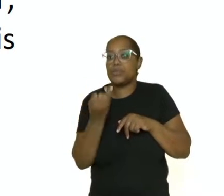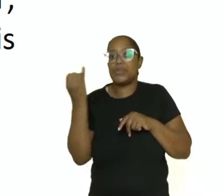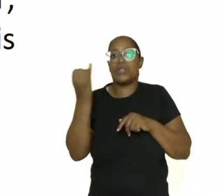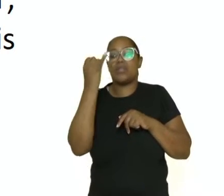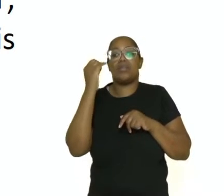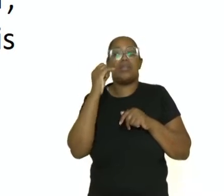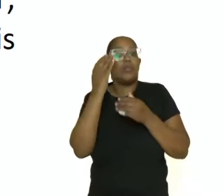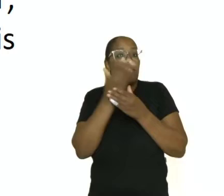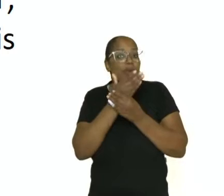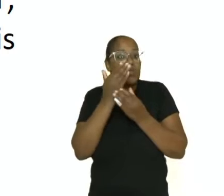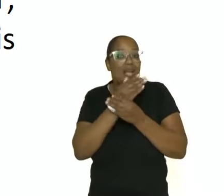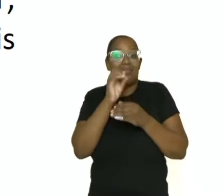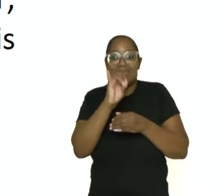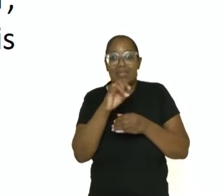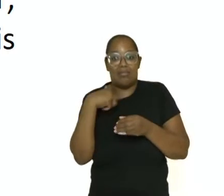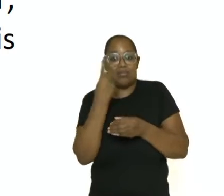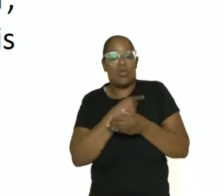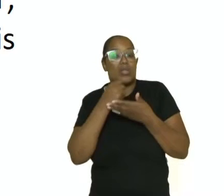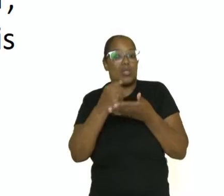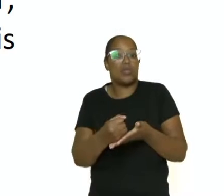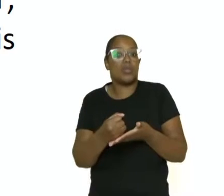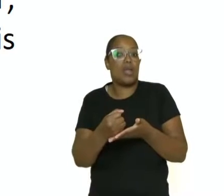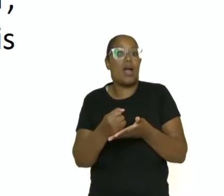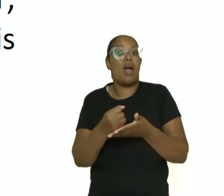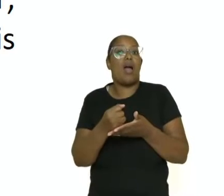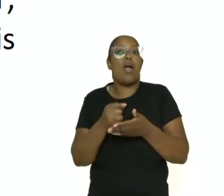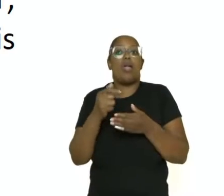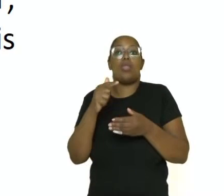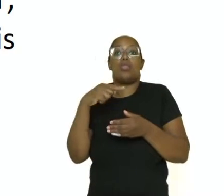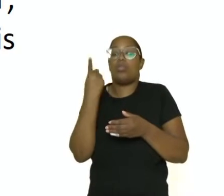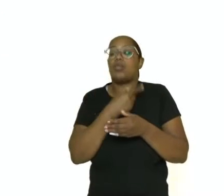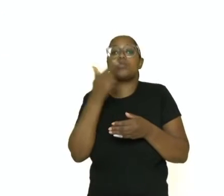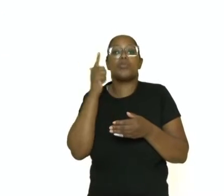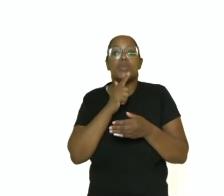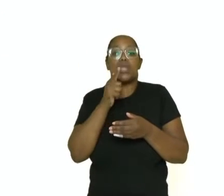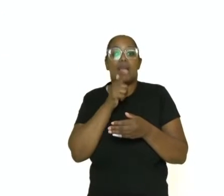eu acho que a gente vai passar com mais tranquilidade esse ano.